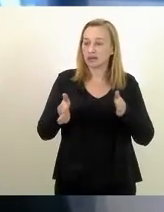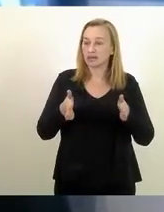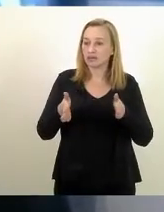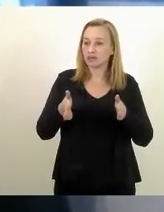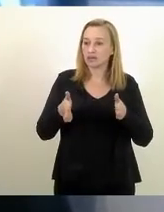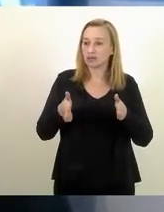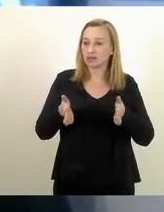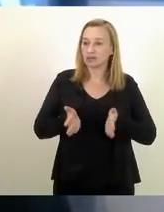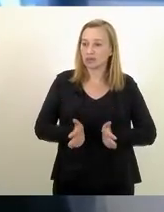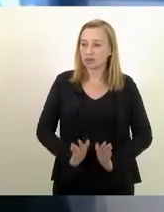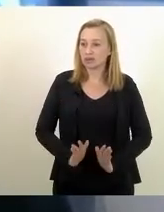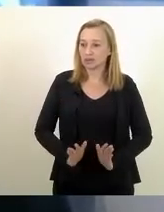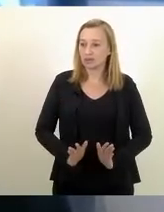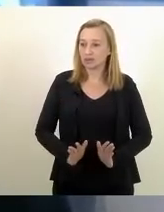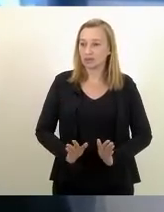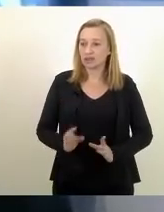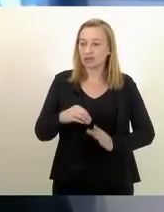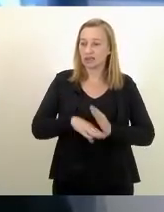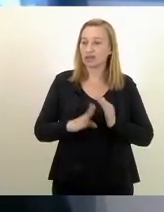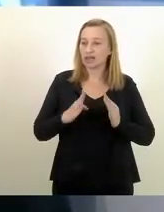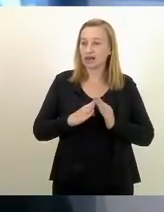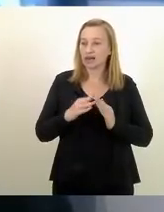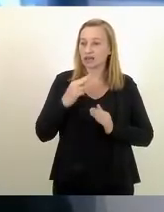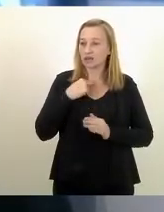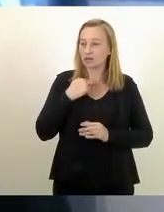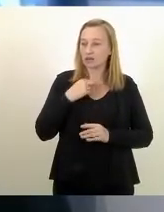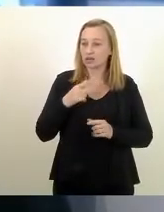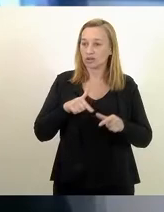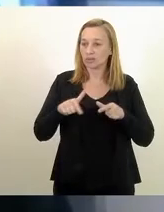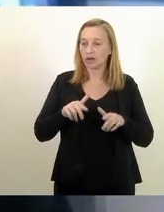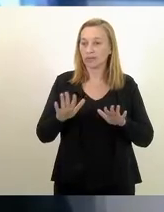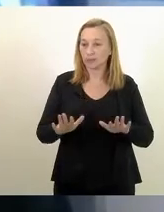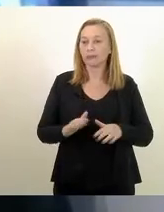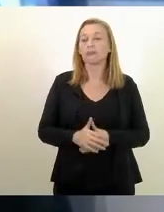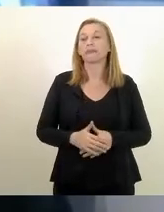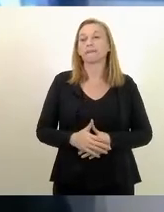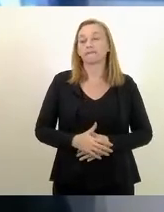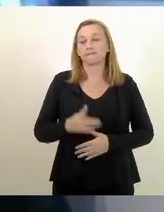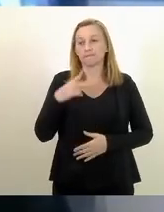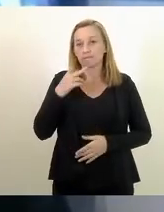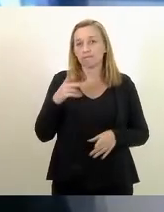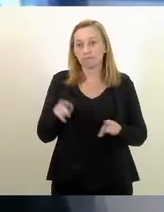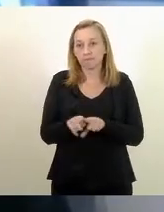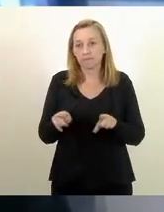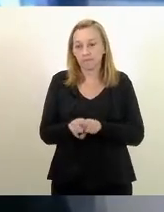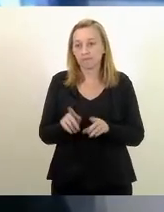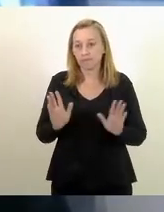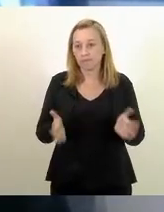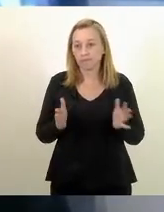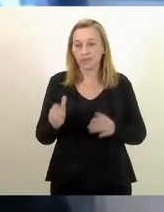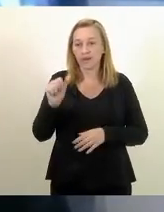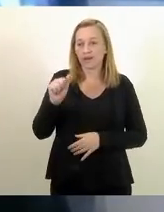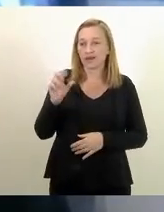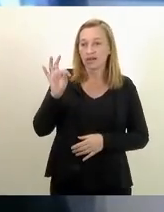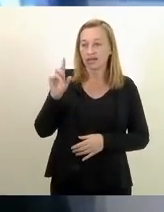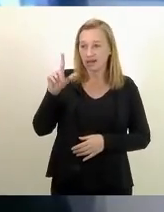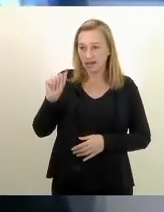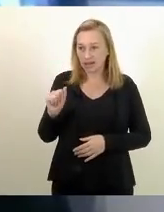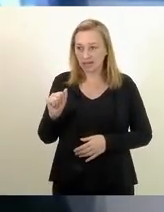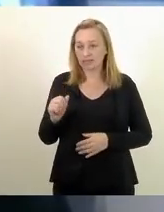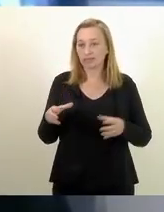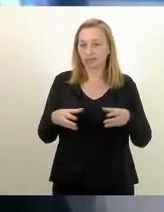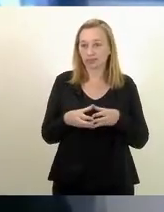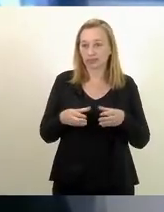intervenção do deputado Átila Nunes meu companheiro libertário também da comissão contra